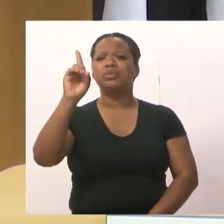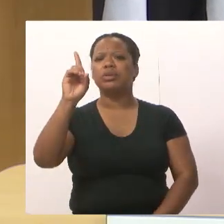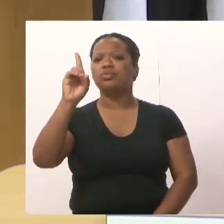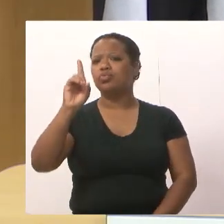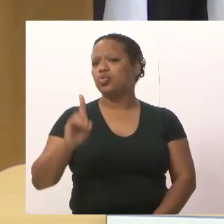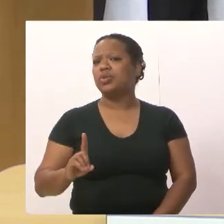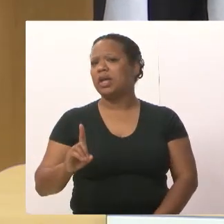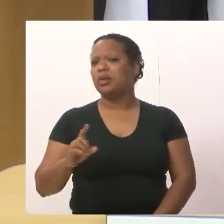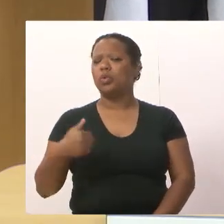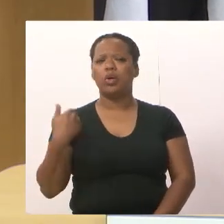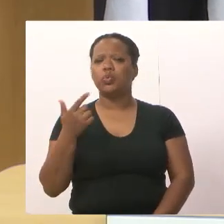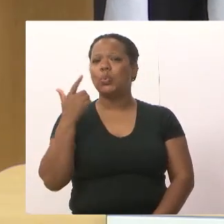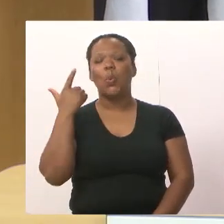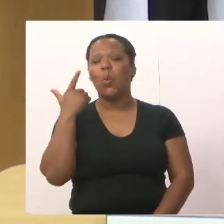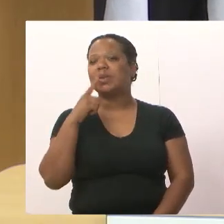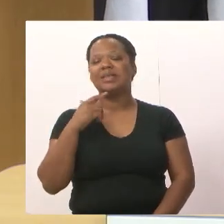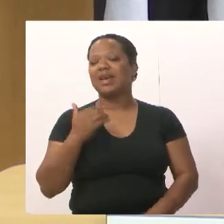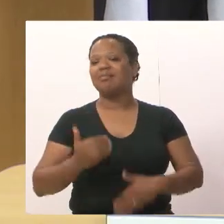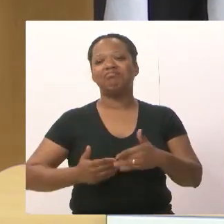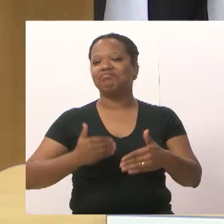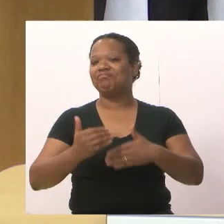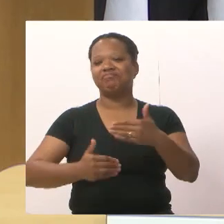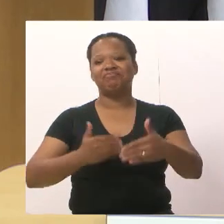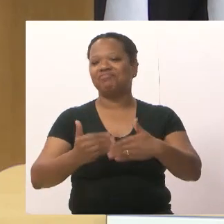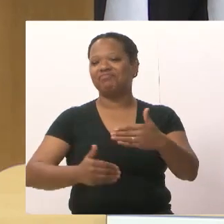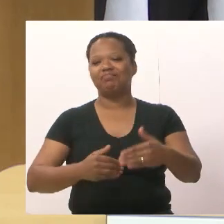conseguir muitos avanços.